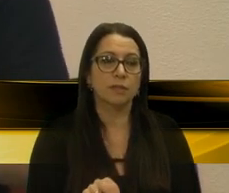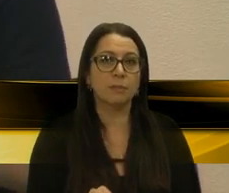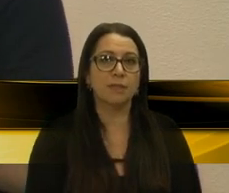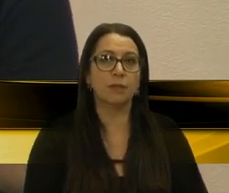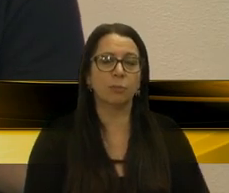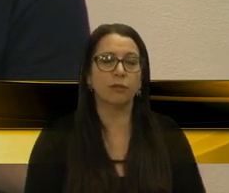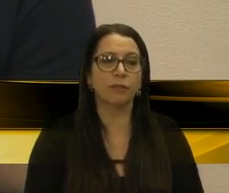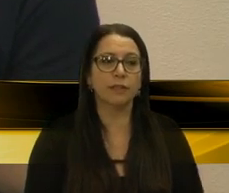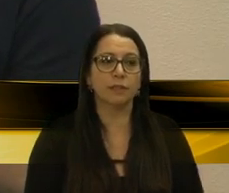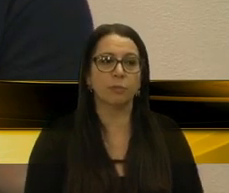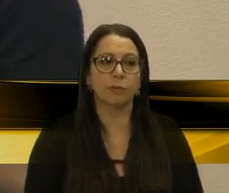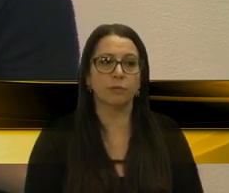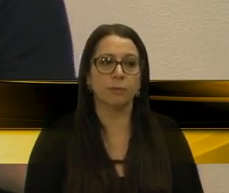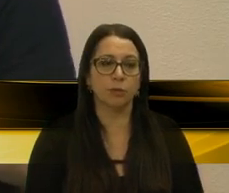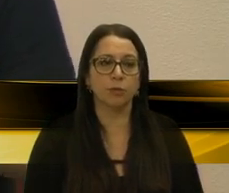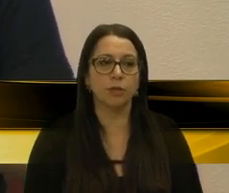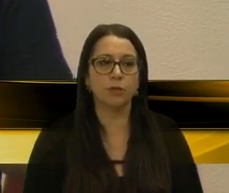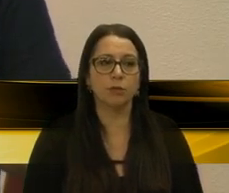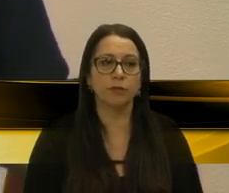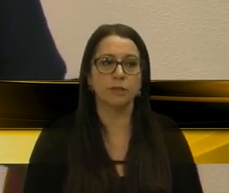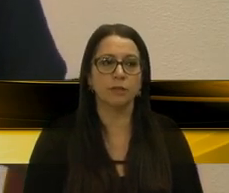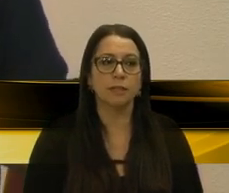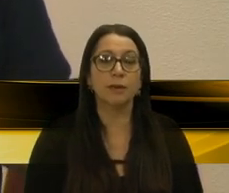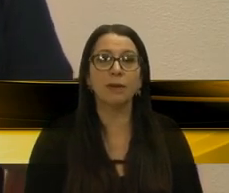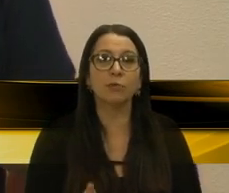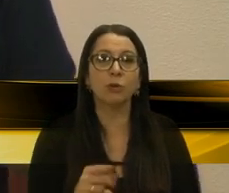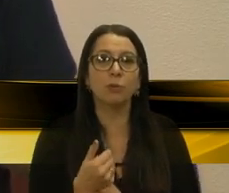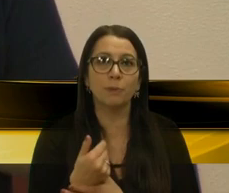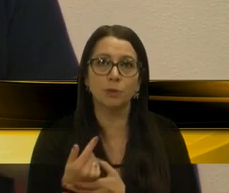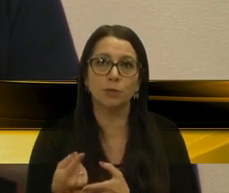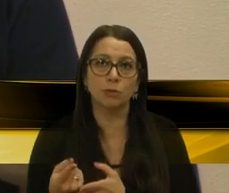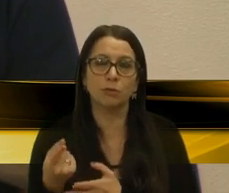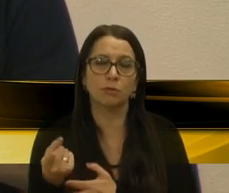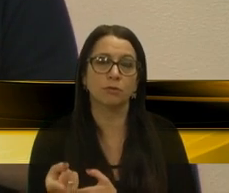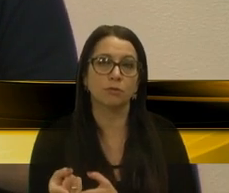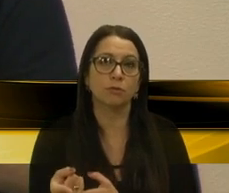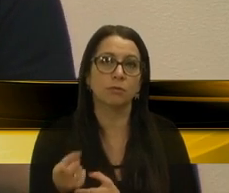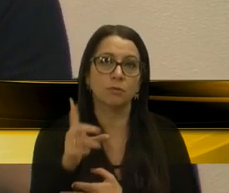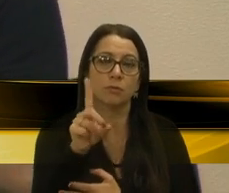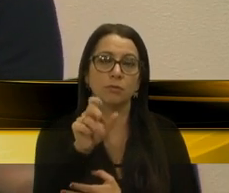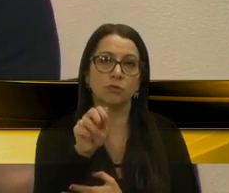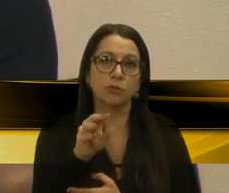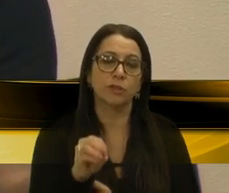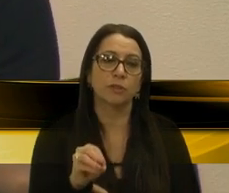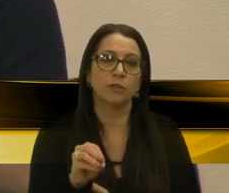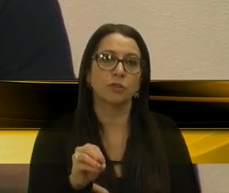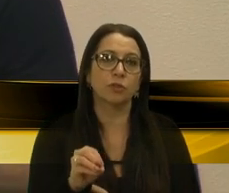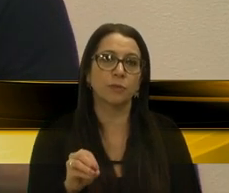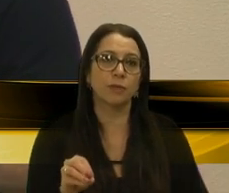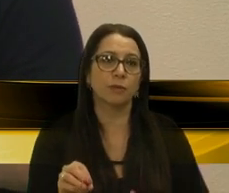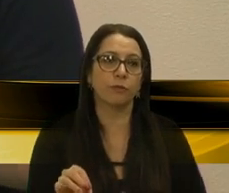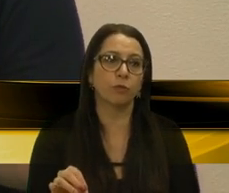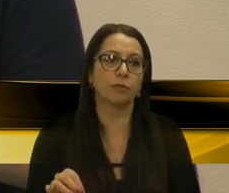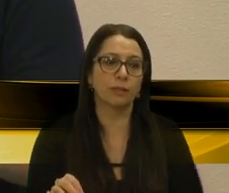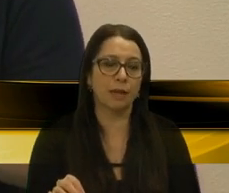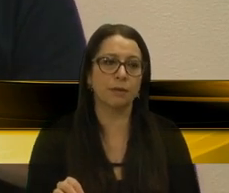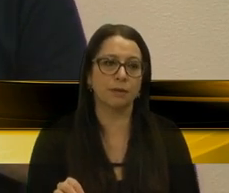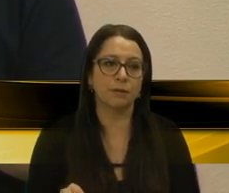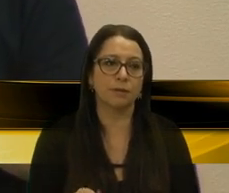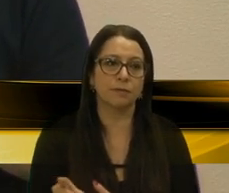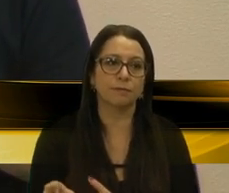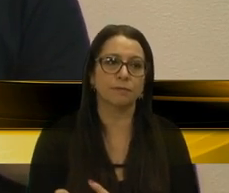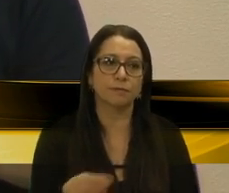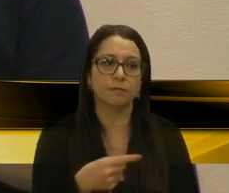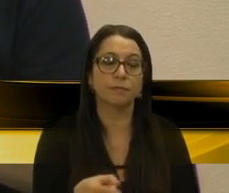aqui, o que ele está fazendo aqui? Não, mas consta no Diário Oficial Eletrônico e as pessoas vão saber. Consta